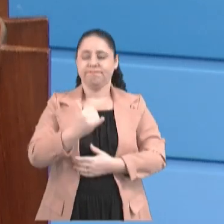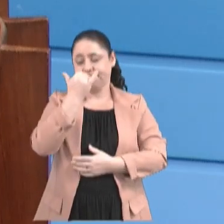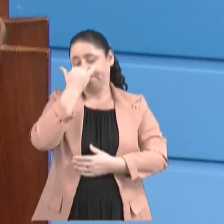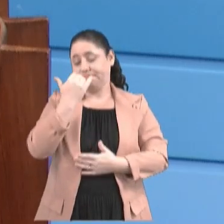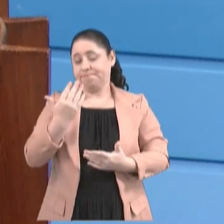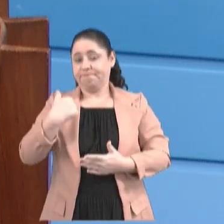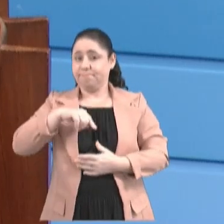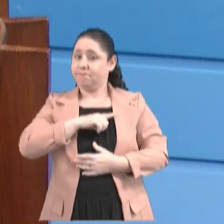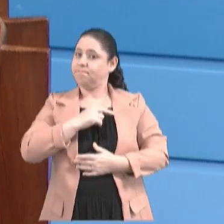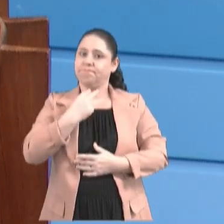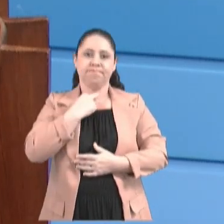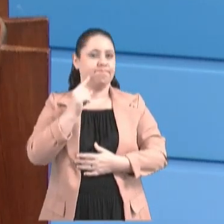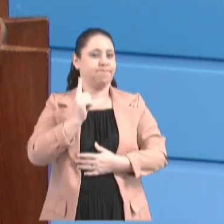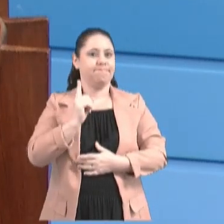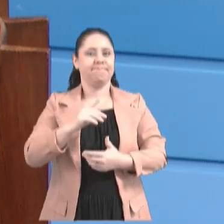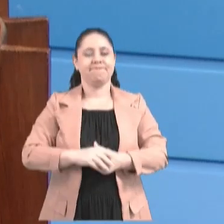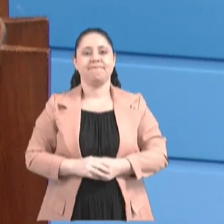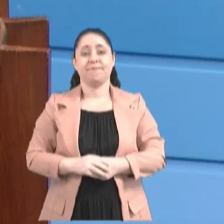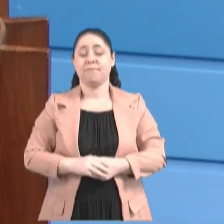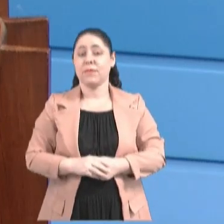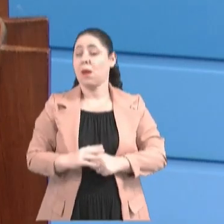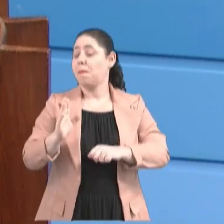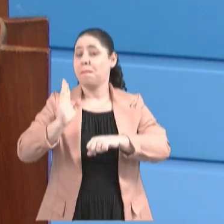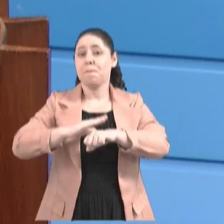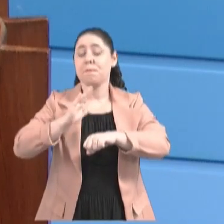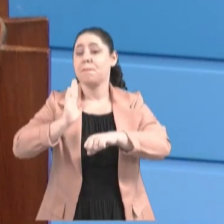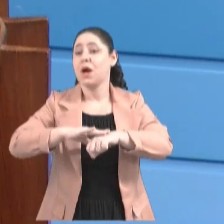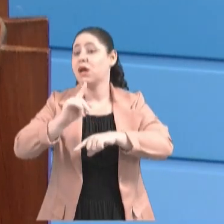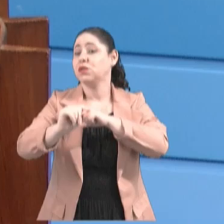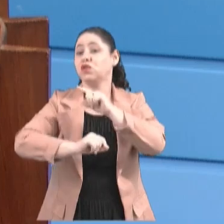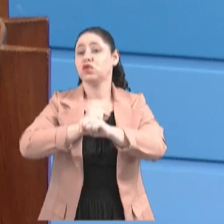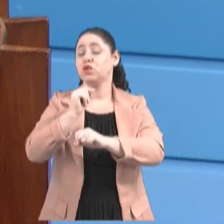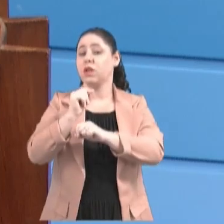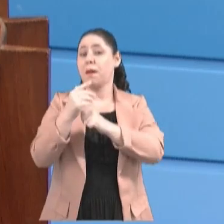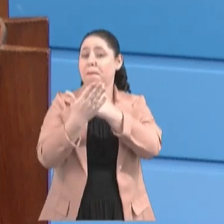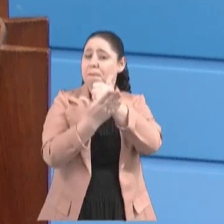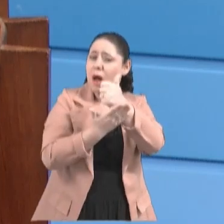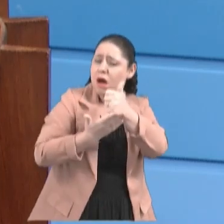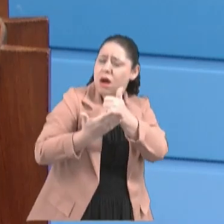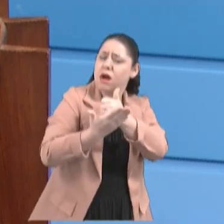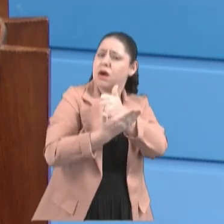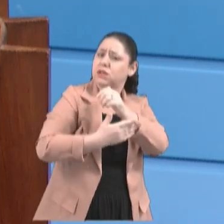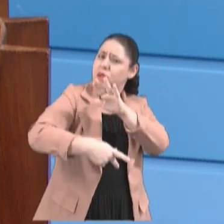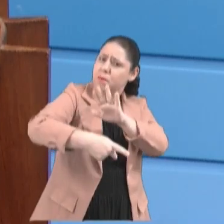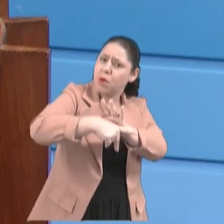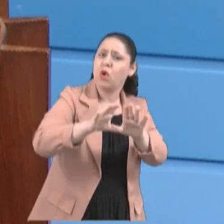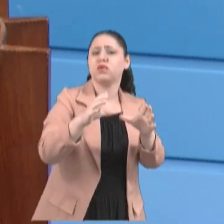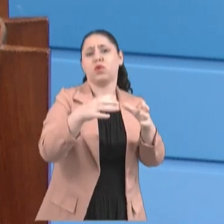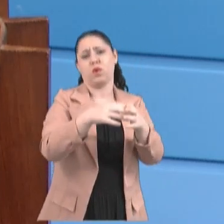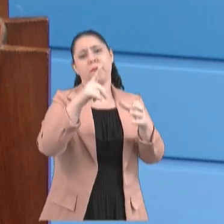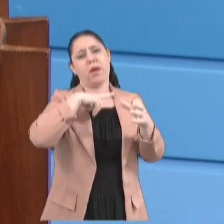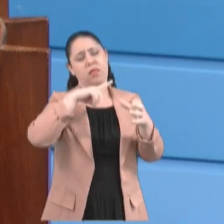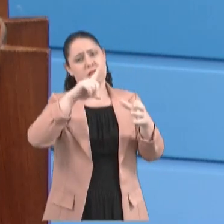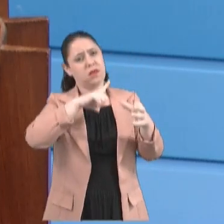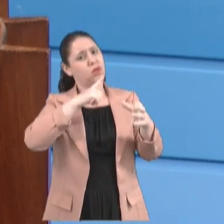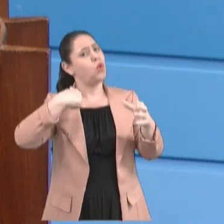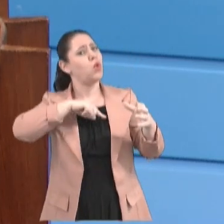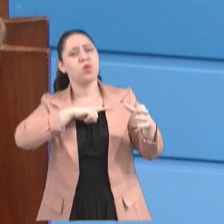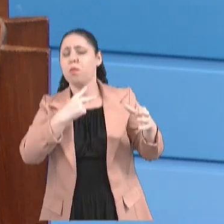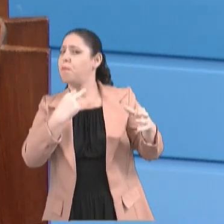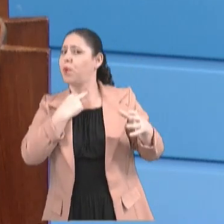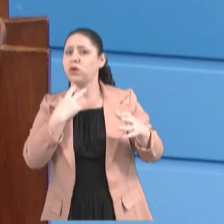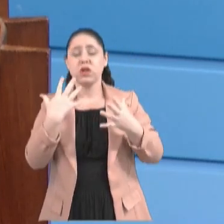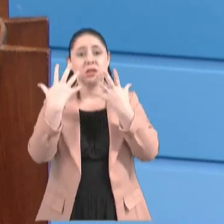infelizmente, nós não podemos, por mais base do governador sólida que possa existir aqui, nós não